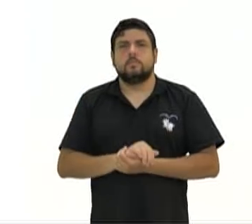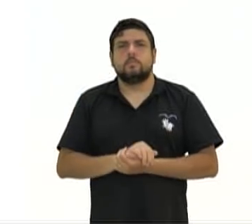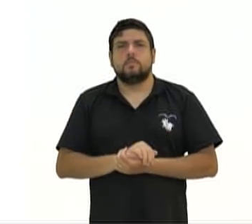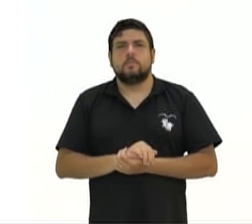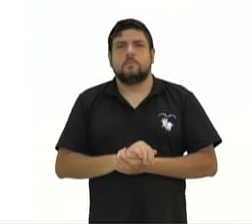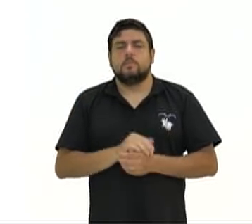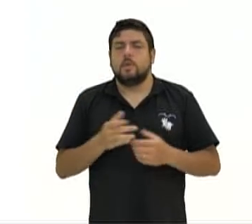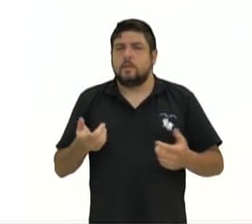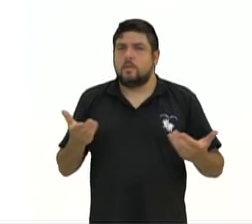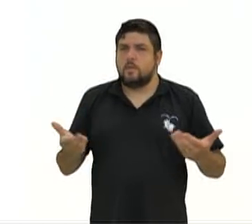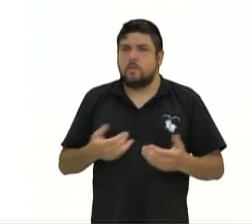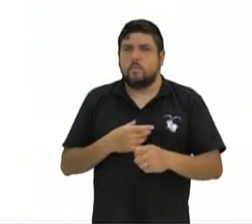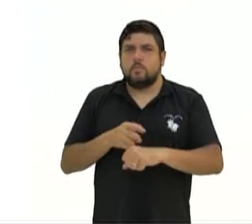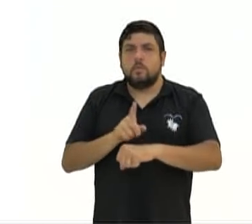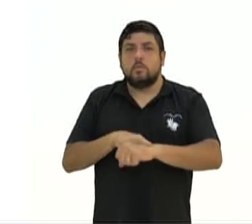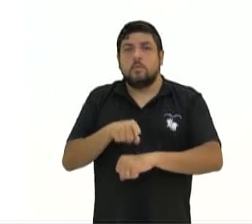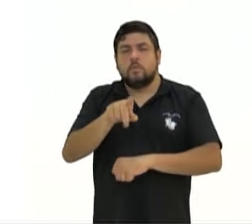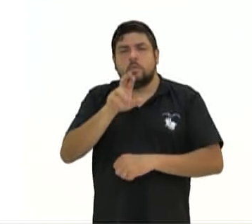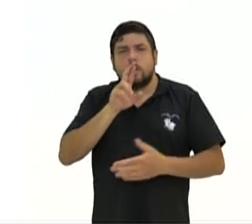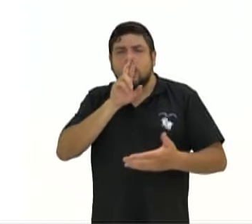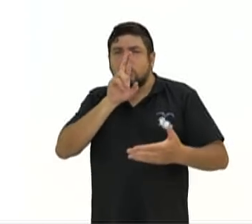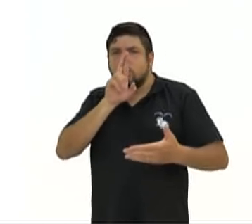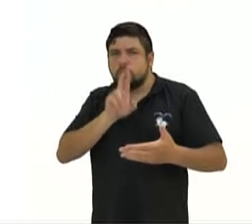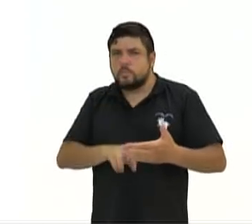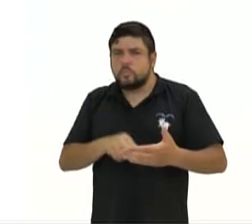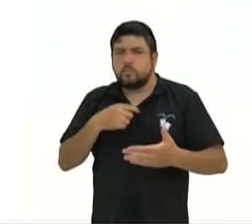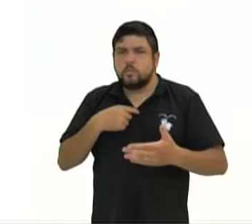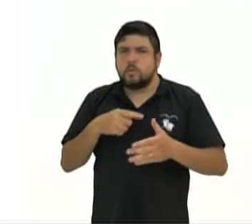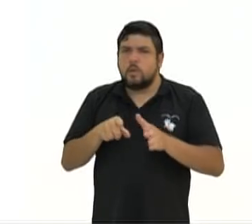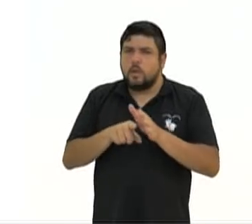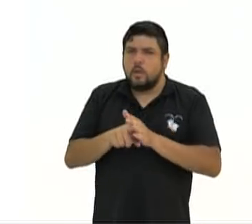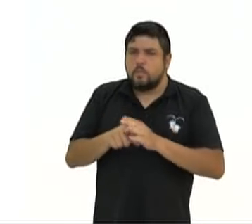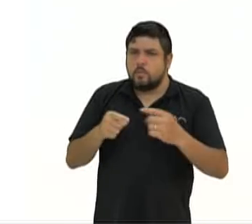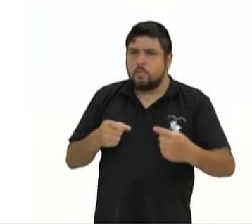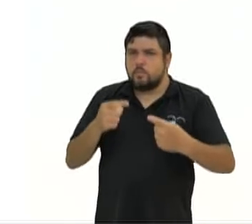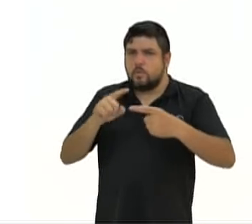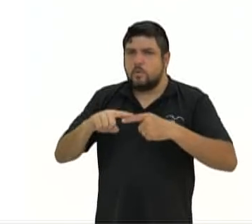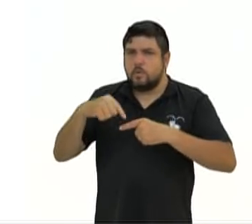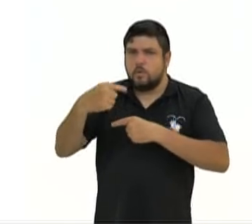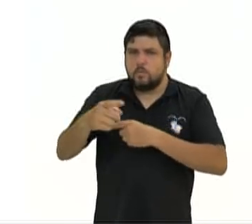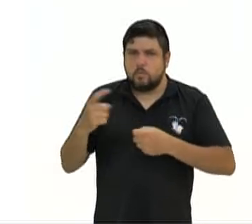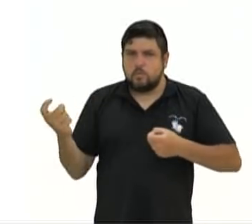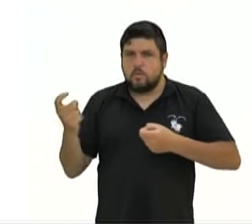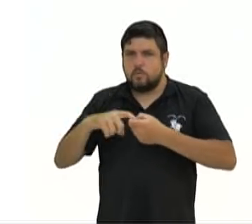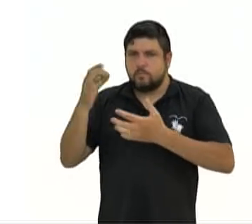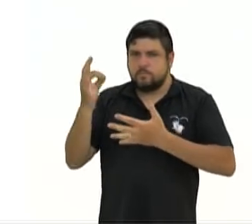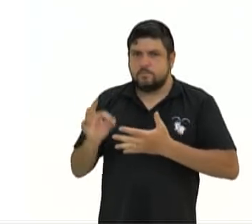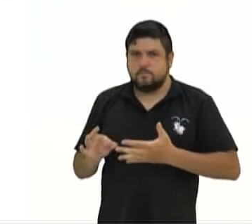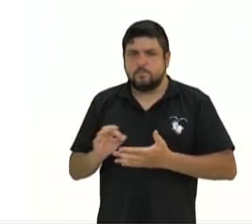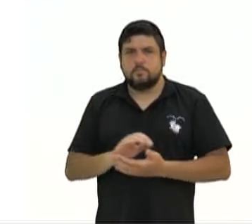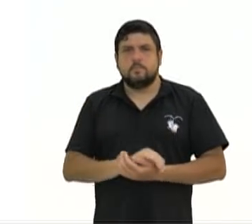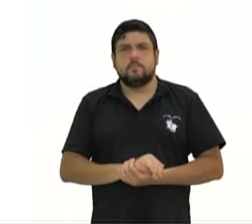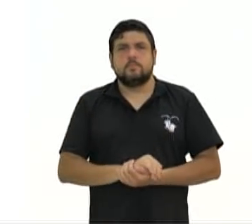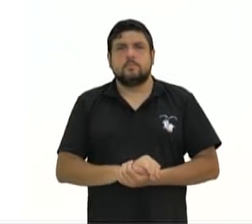dar um tempinho para vocês responderem essa questão do quiz e na sequência voltamos com a resposta.